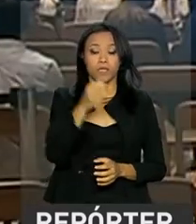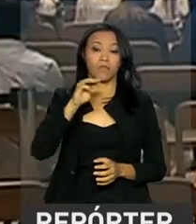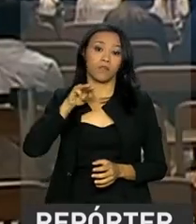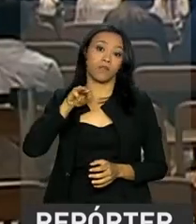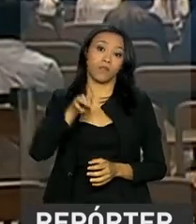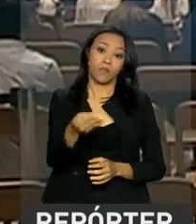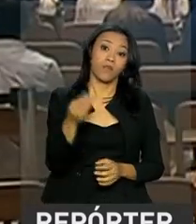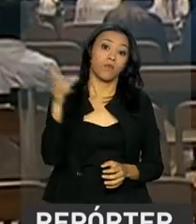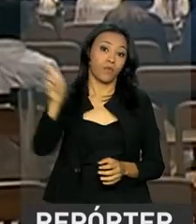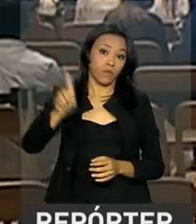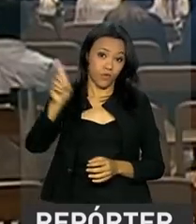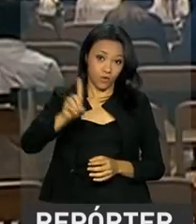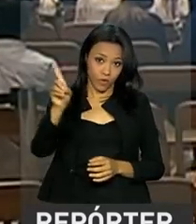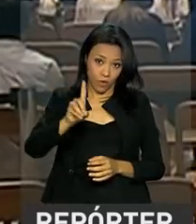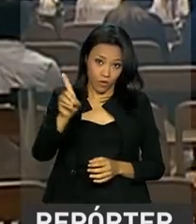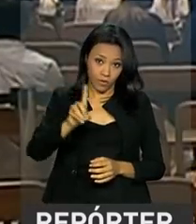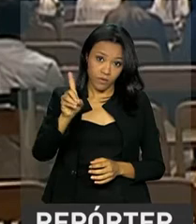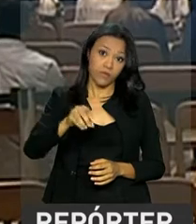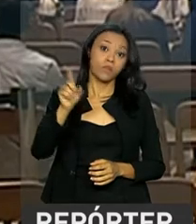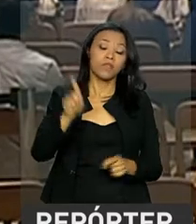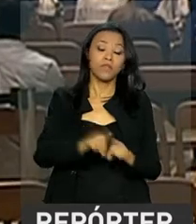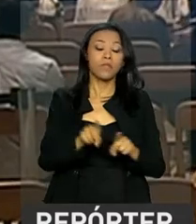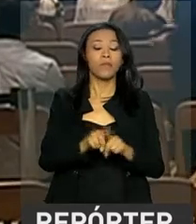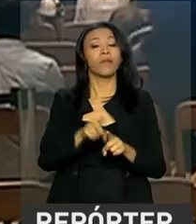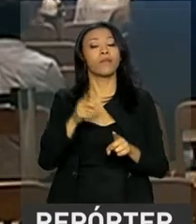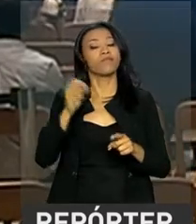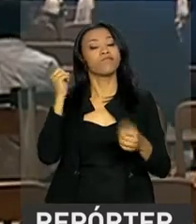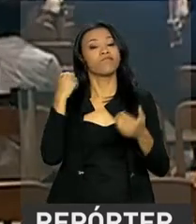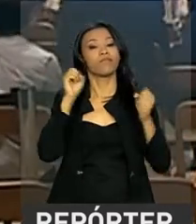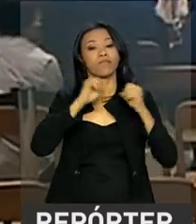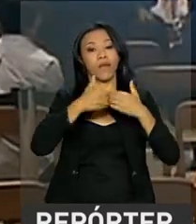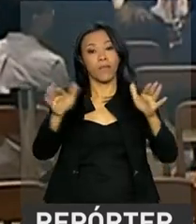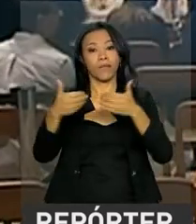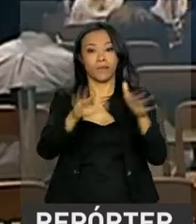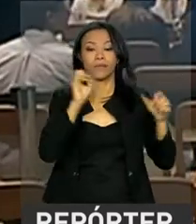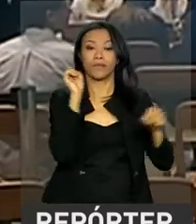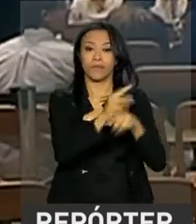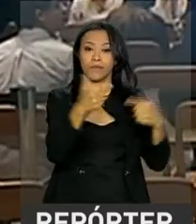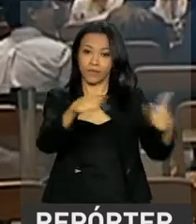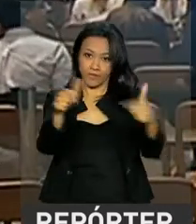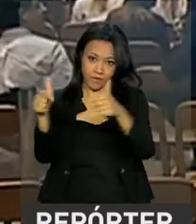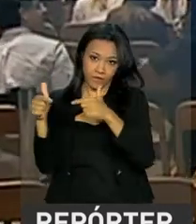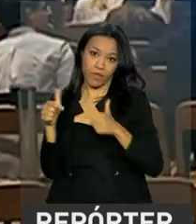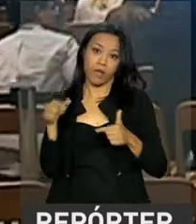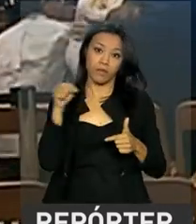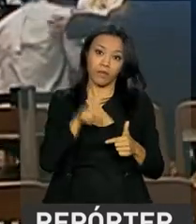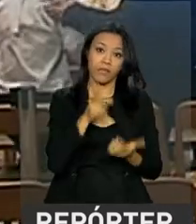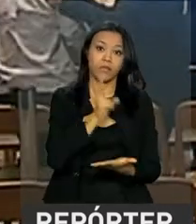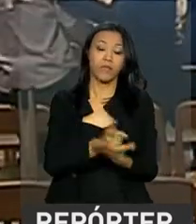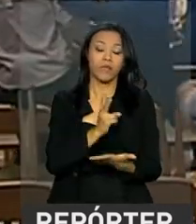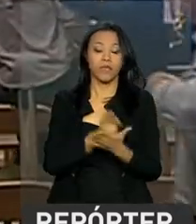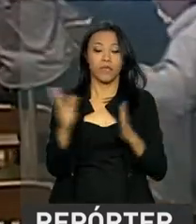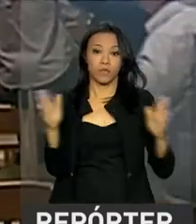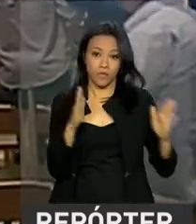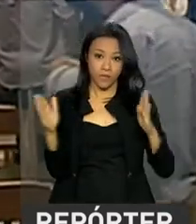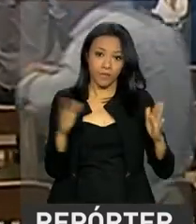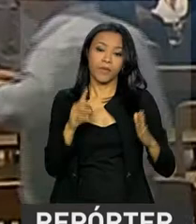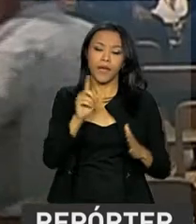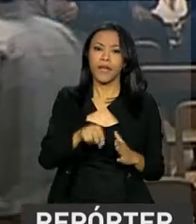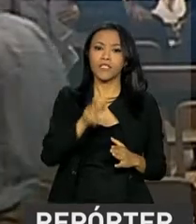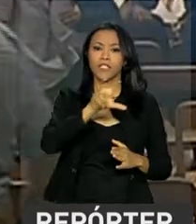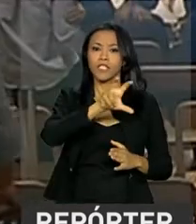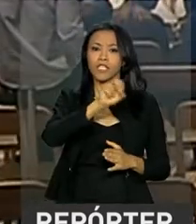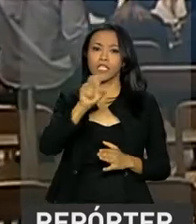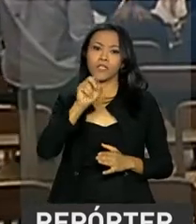e a expectativa com geração de empregos diretos e indiretos neste mesmo período é de 500